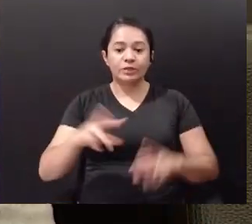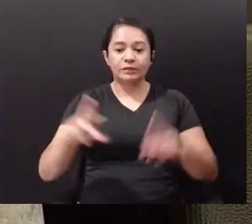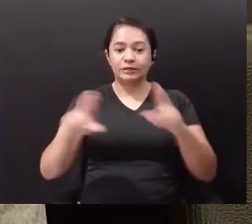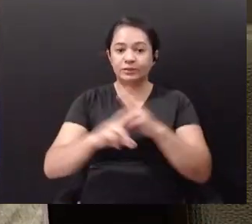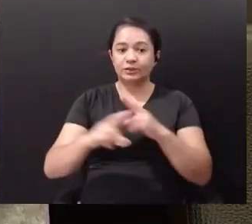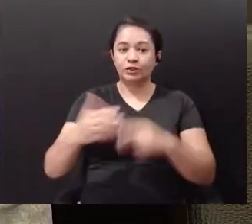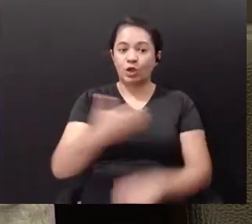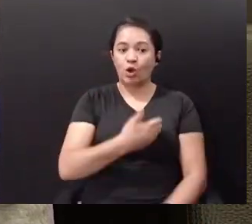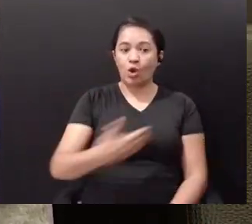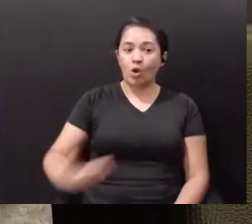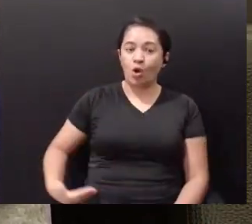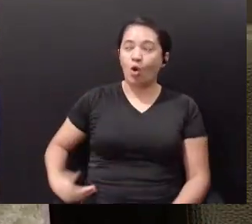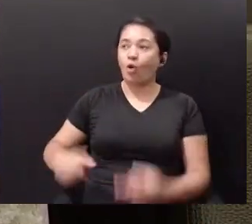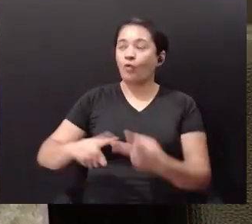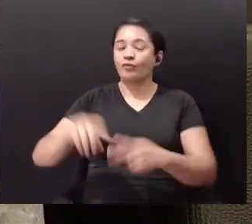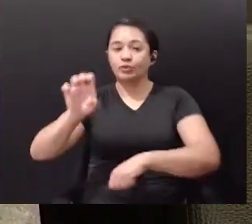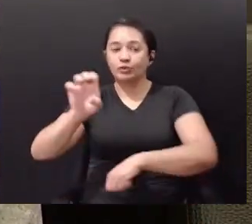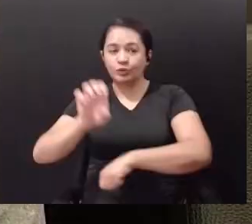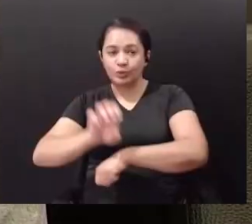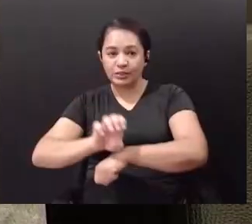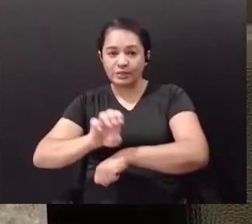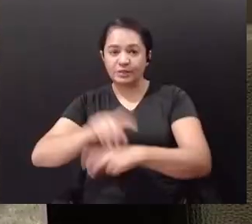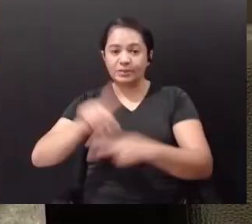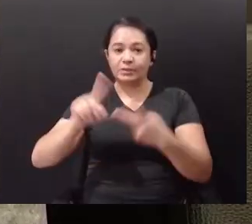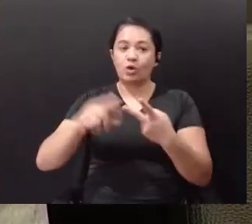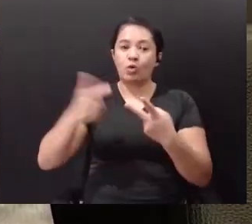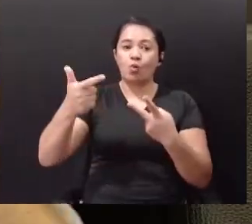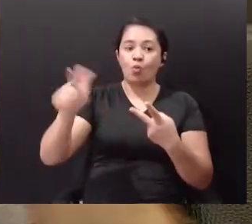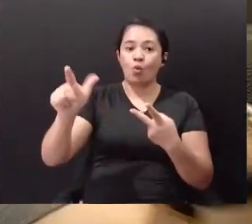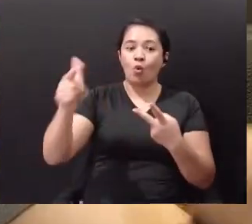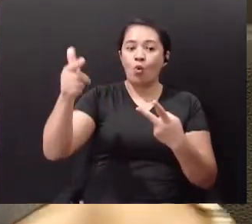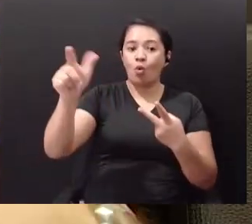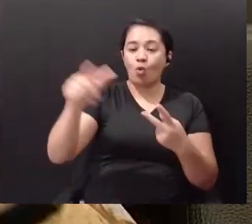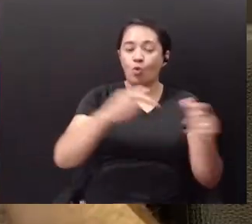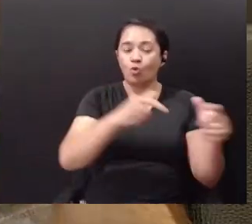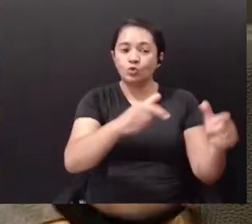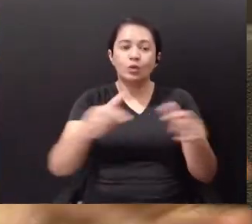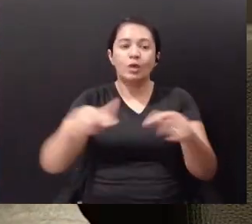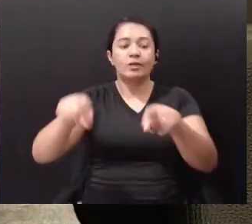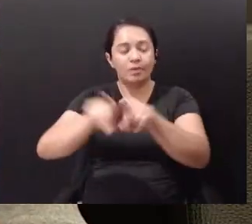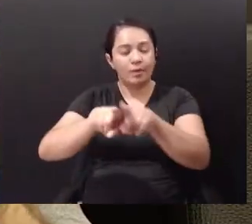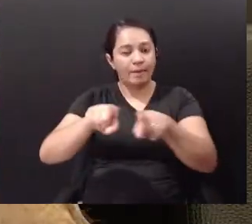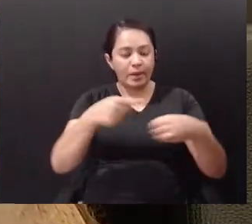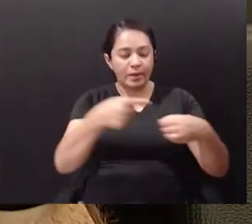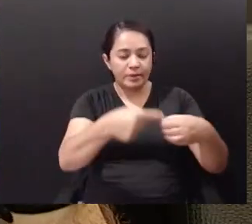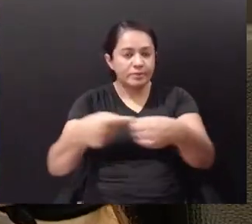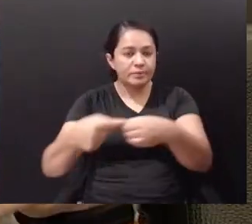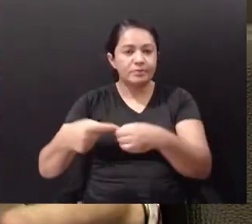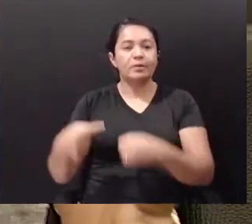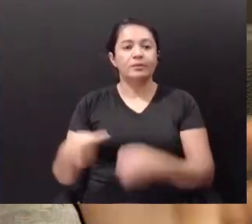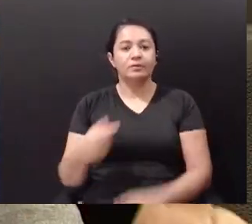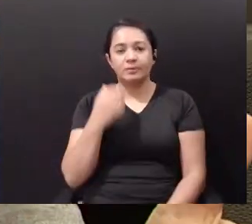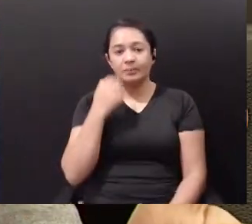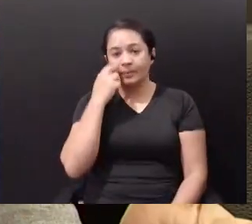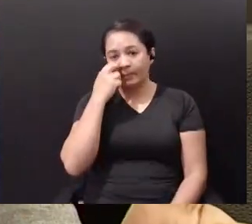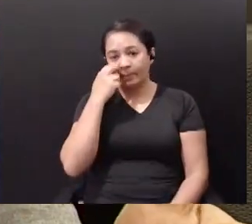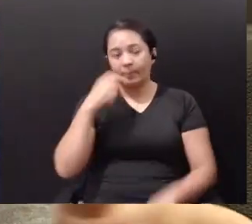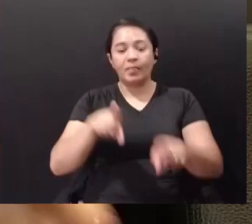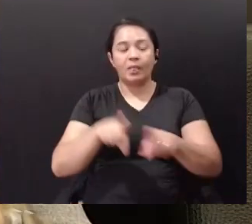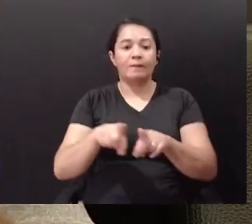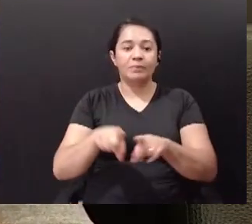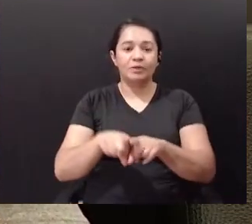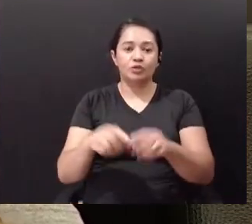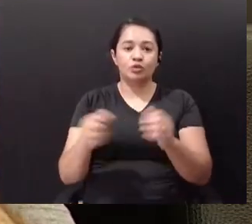província, a gente tem relações com outras vilas também, com outras cidades, né, que estão expressas nos documentos